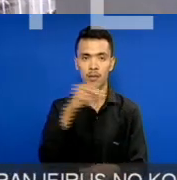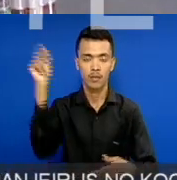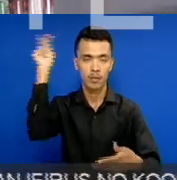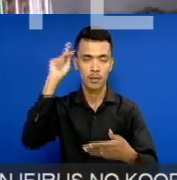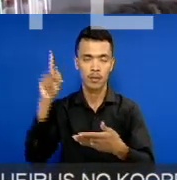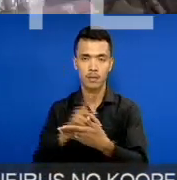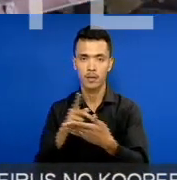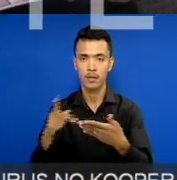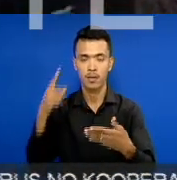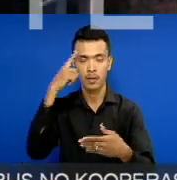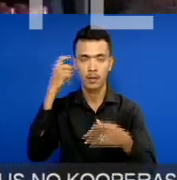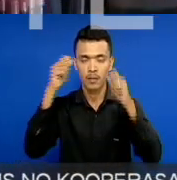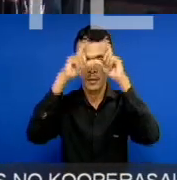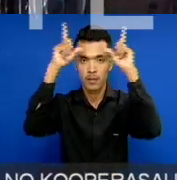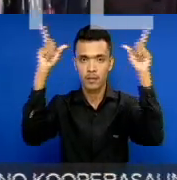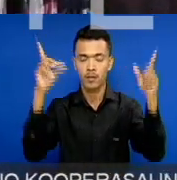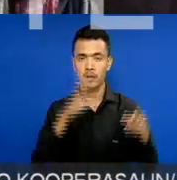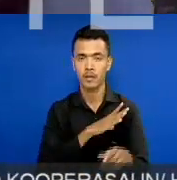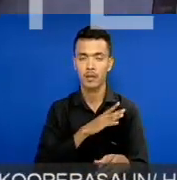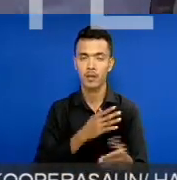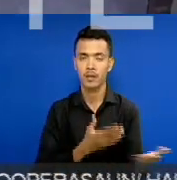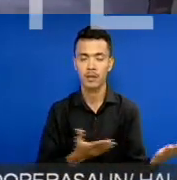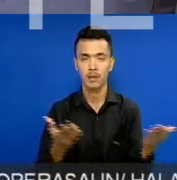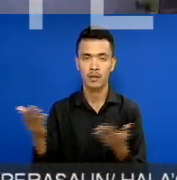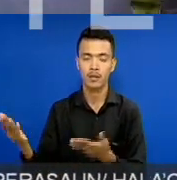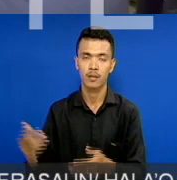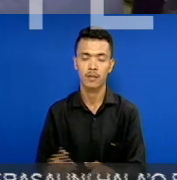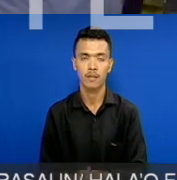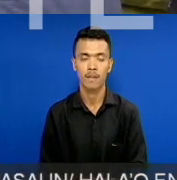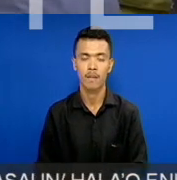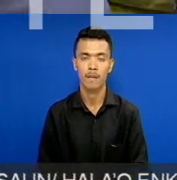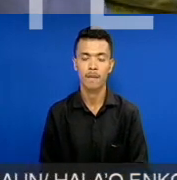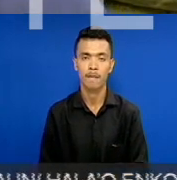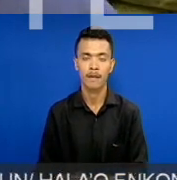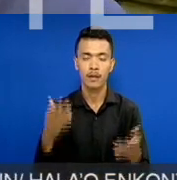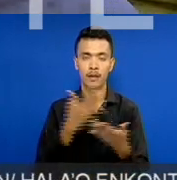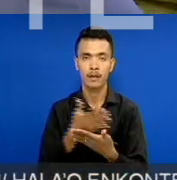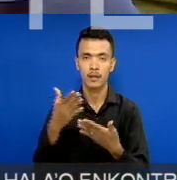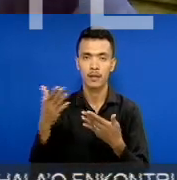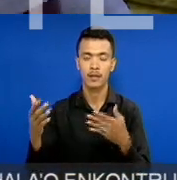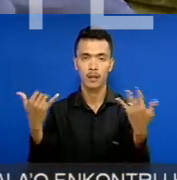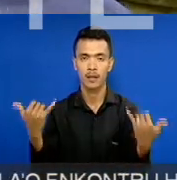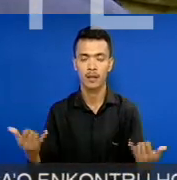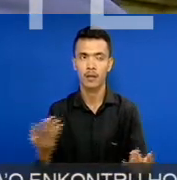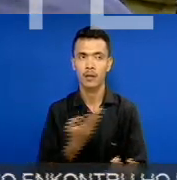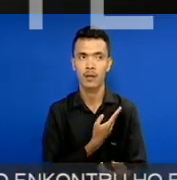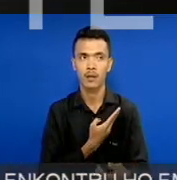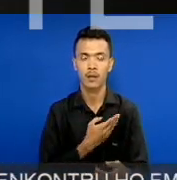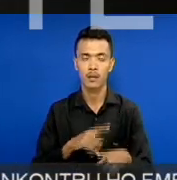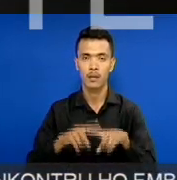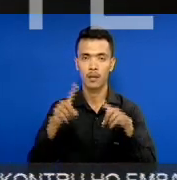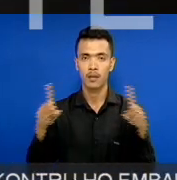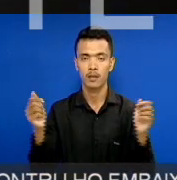lapiseira, tamba Timor-Leste depende ba importação. Comparação preço sasang hirak ne agora folin sai